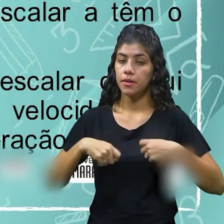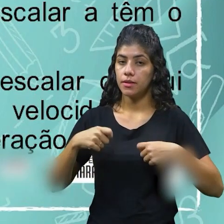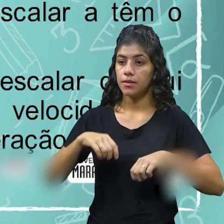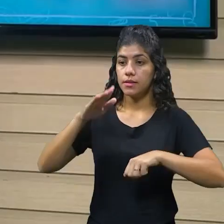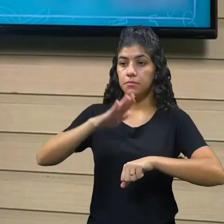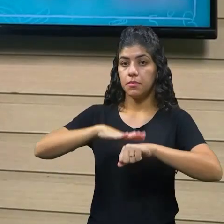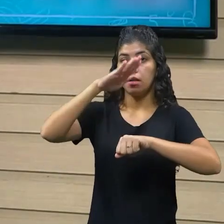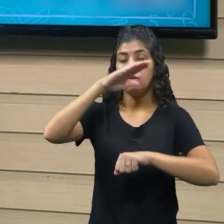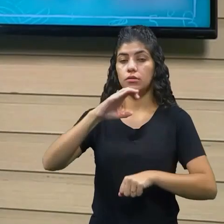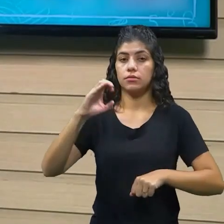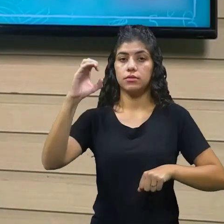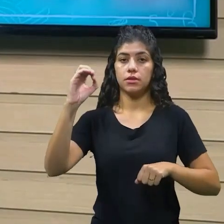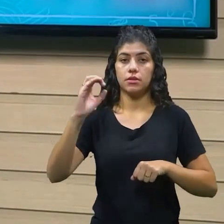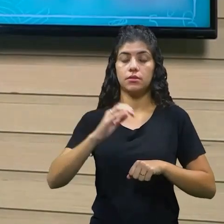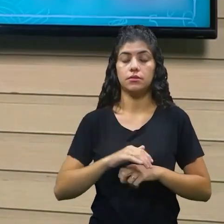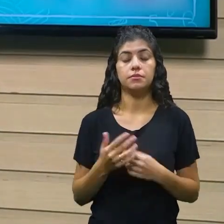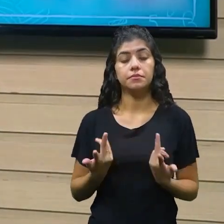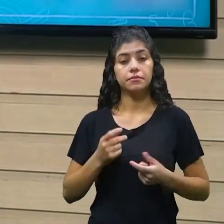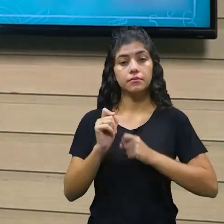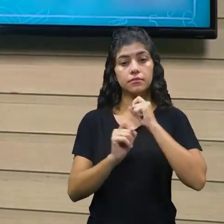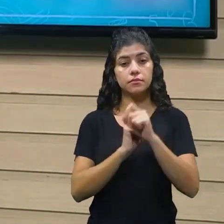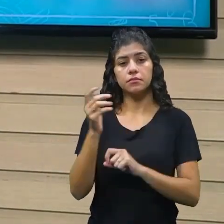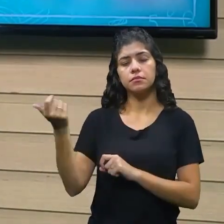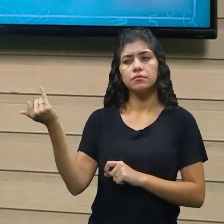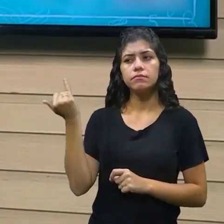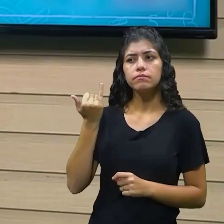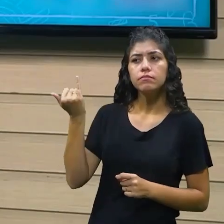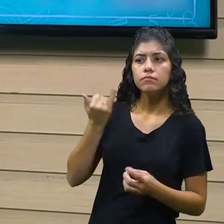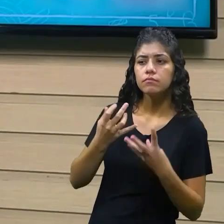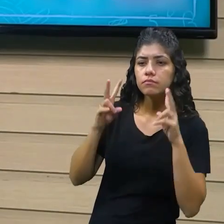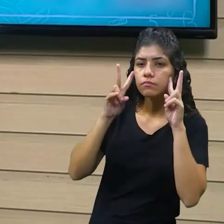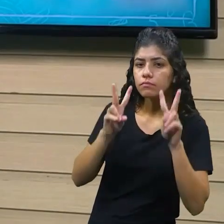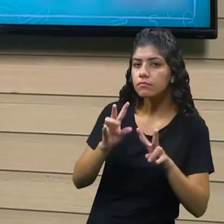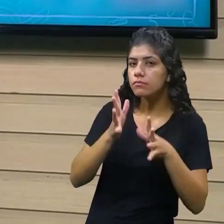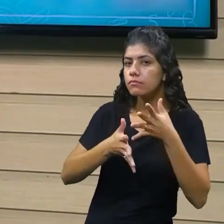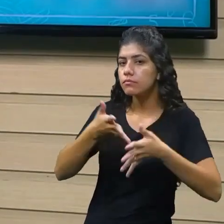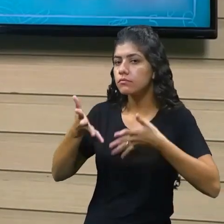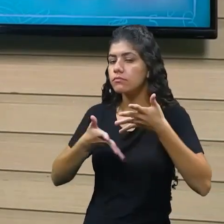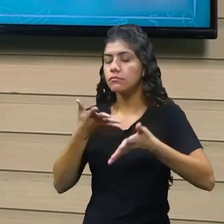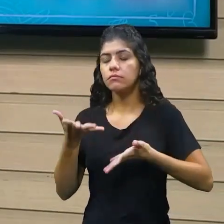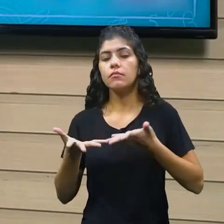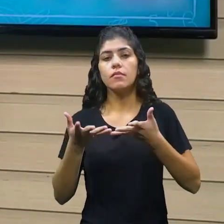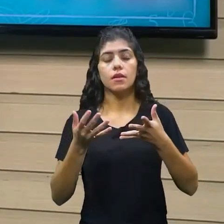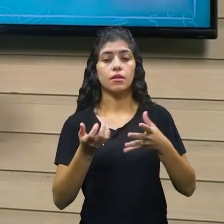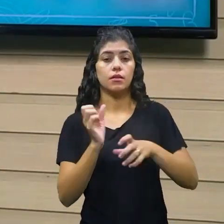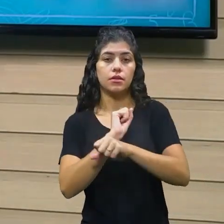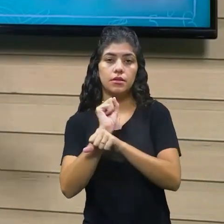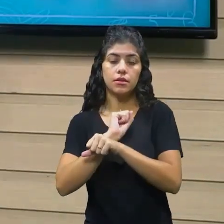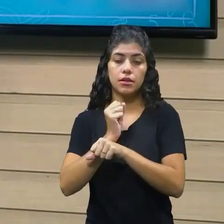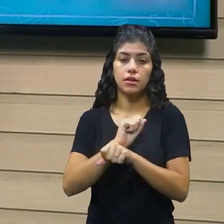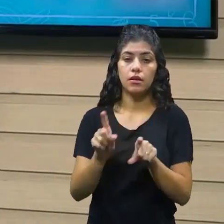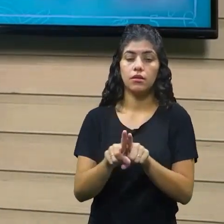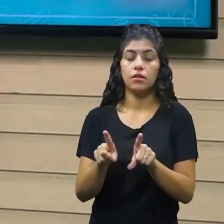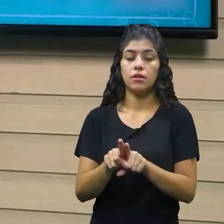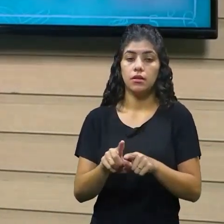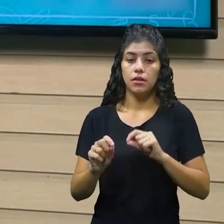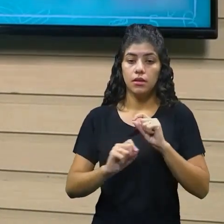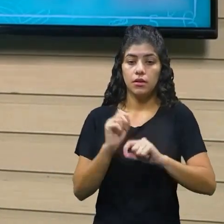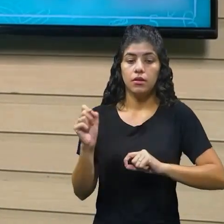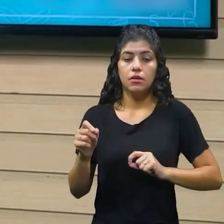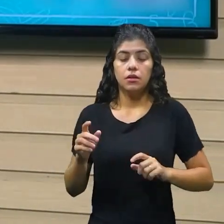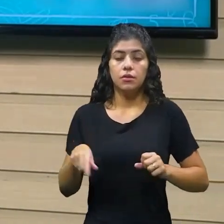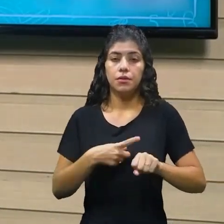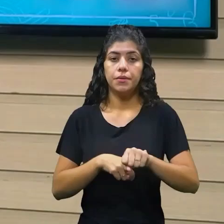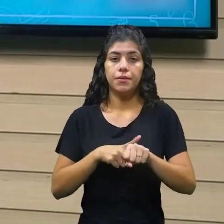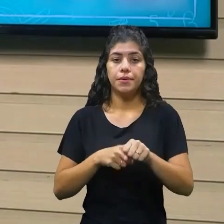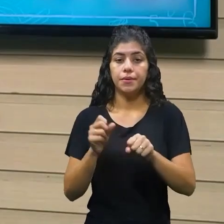maior que zero. Quando a gente escuta em programas automobilísticos, em programas que falam sobre carro, quando eles falam que determinado